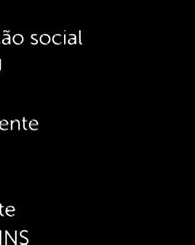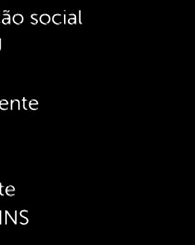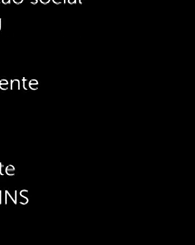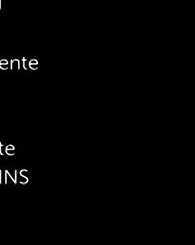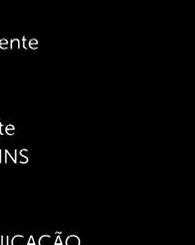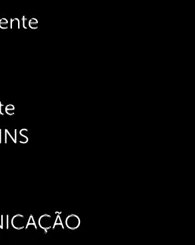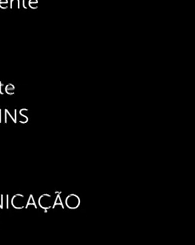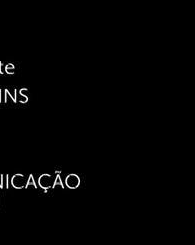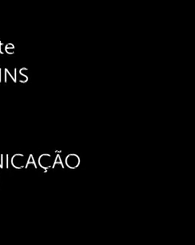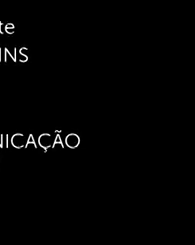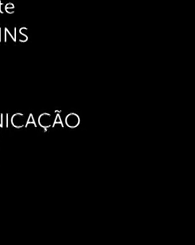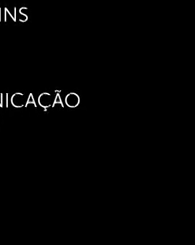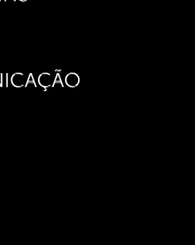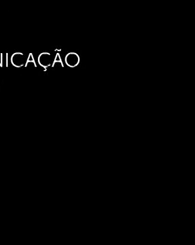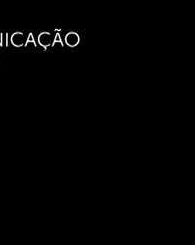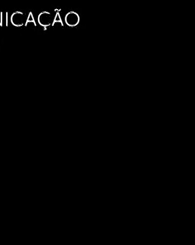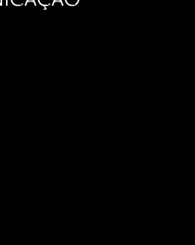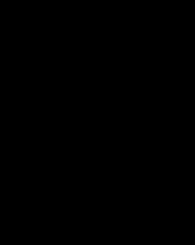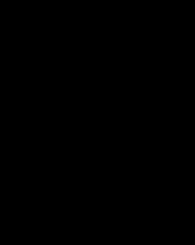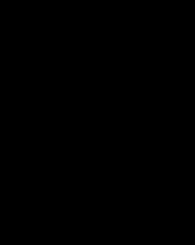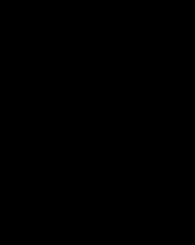tchau tchau